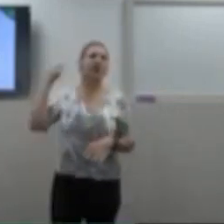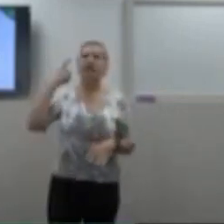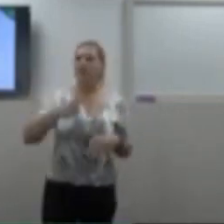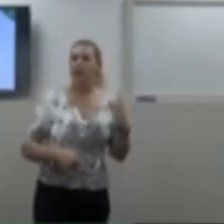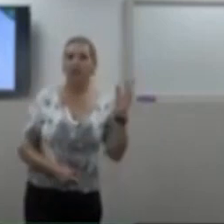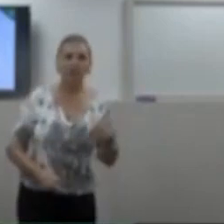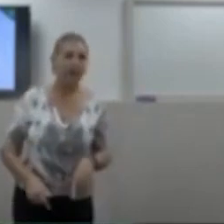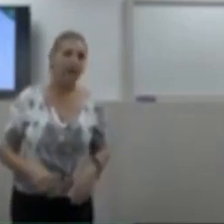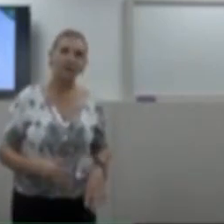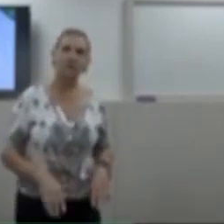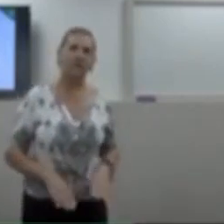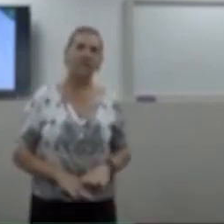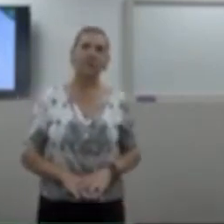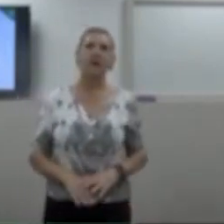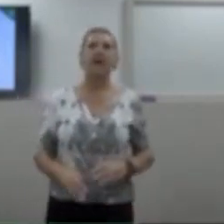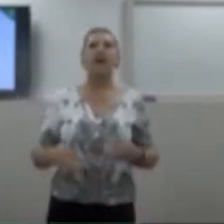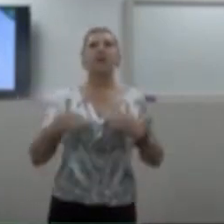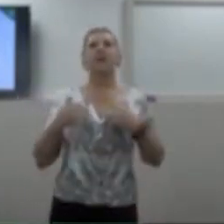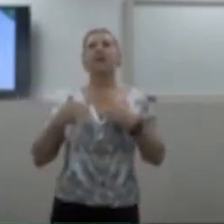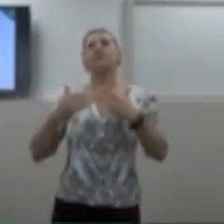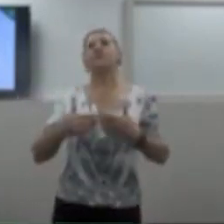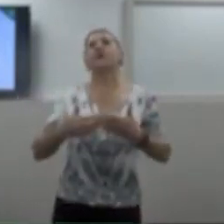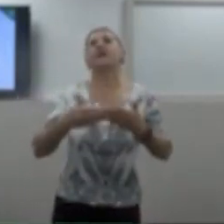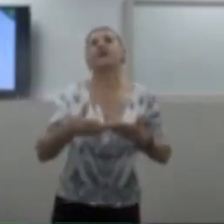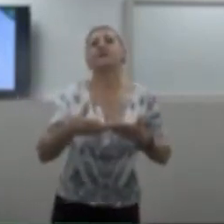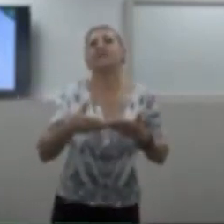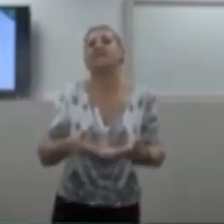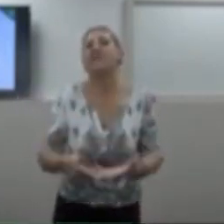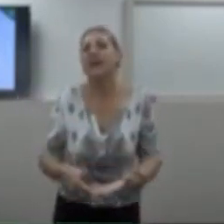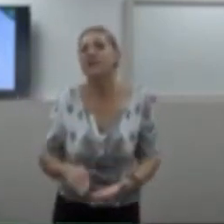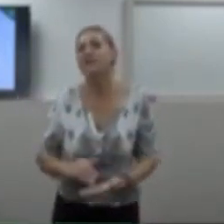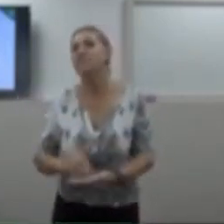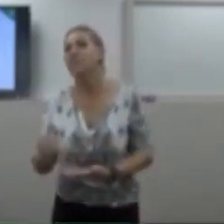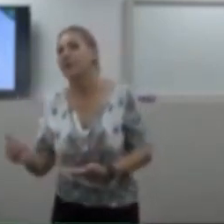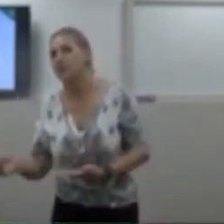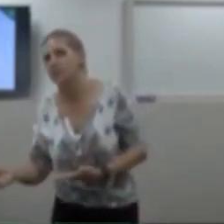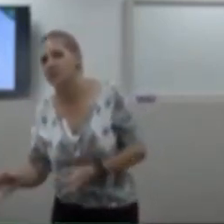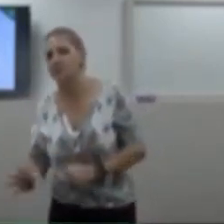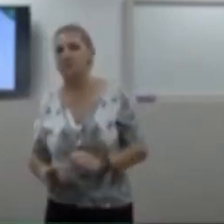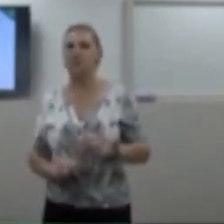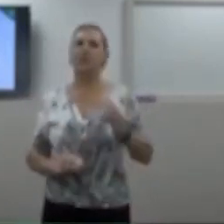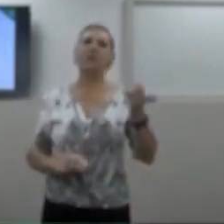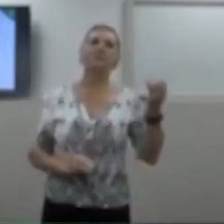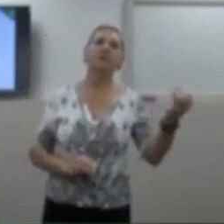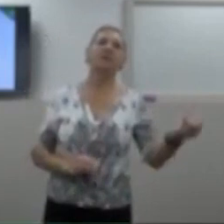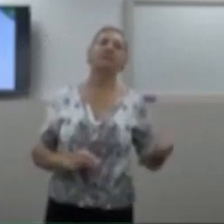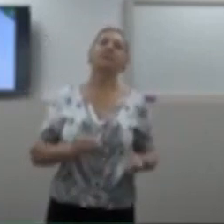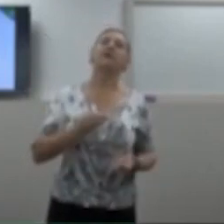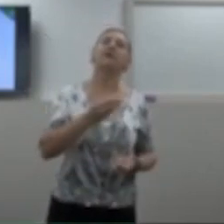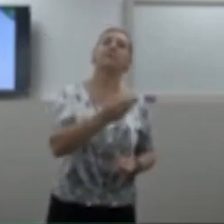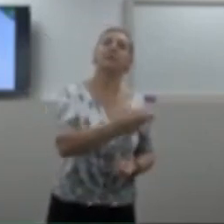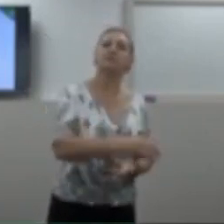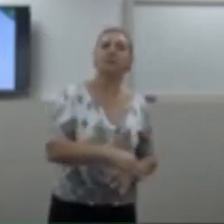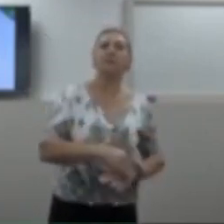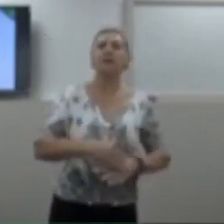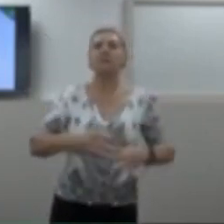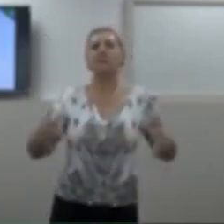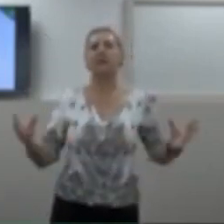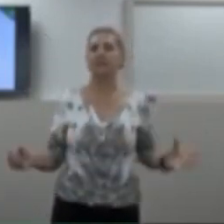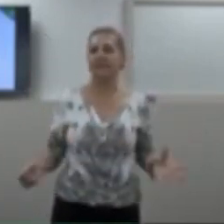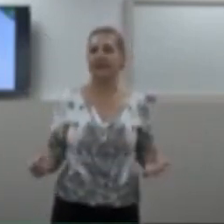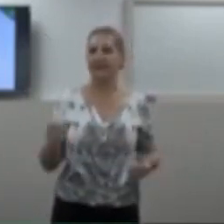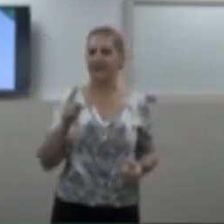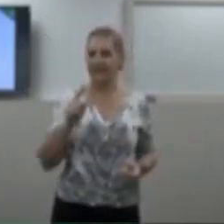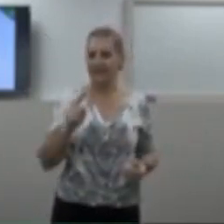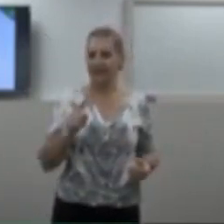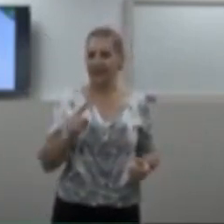professora Gláucia, não é a cor do cabelo, dos olhos, não. É o que a professora Gláucia faz pelas outras pessoas, pela família, pelos